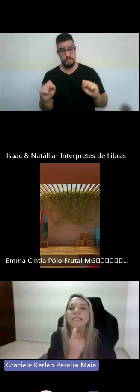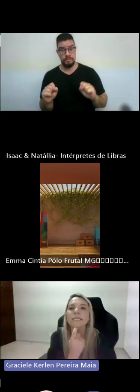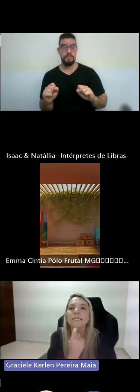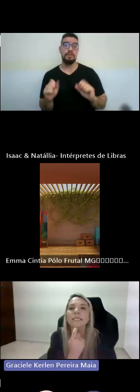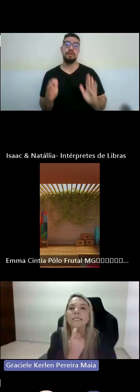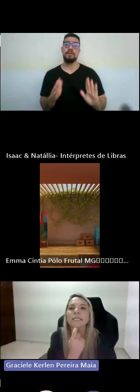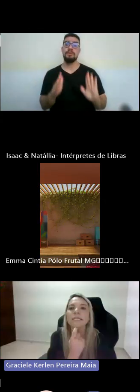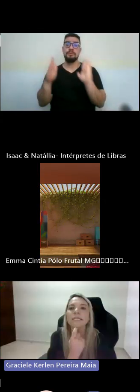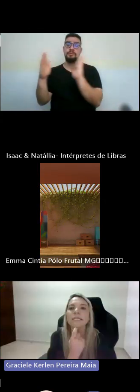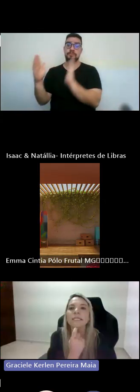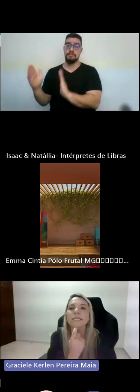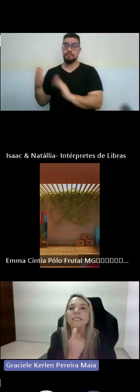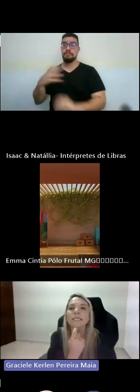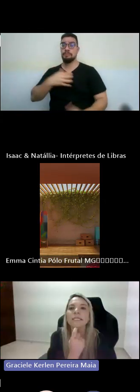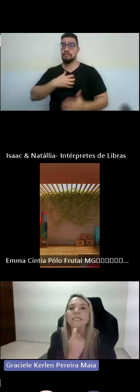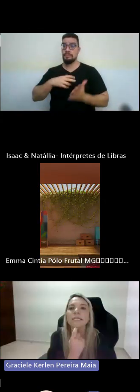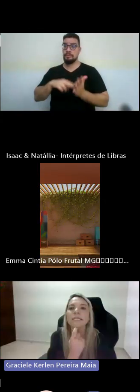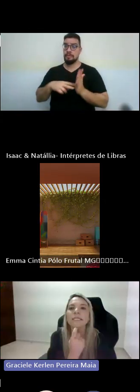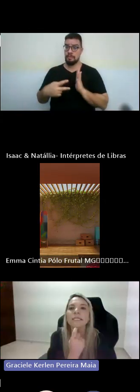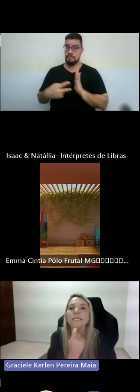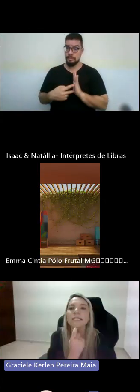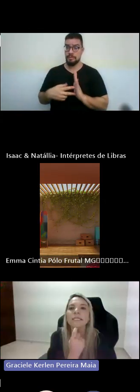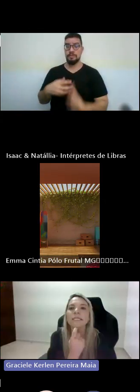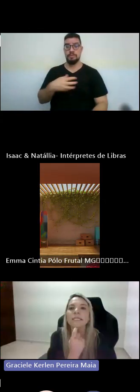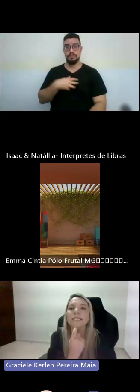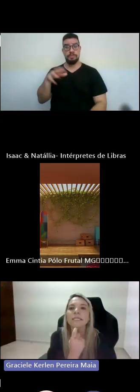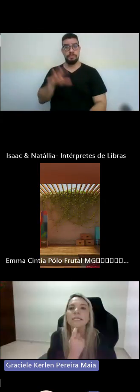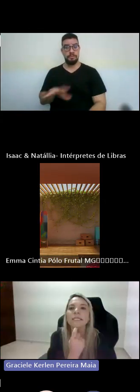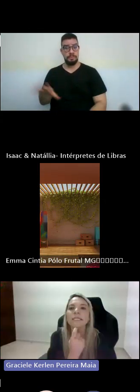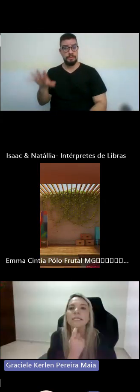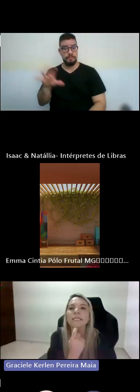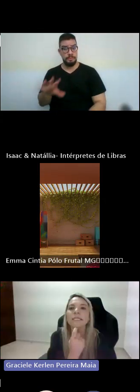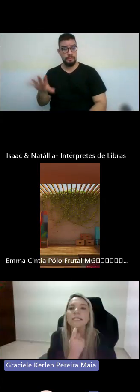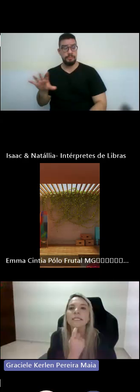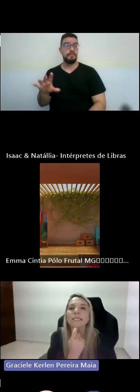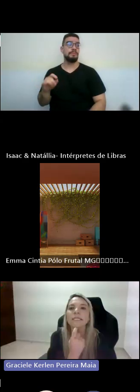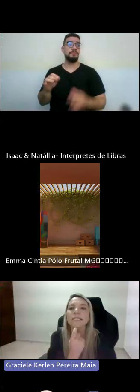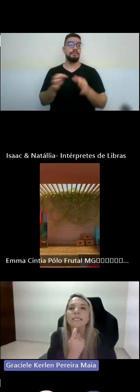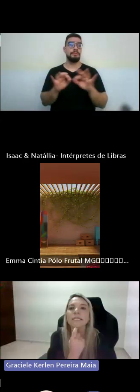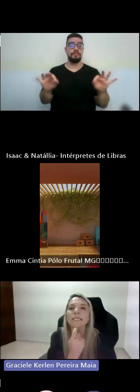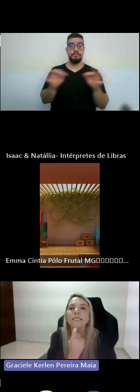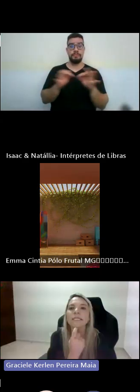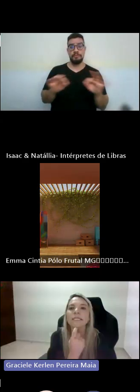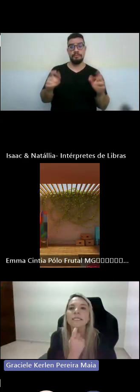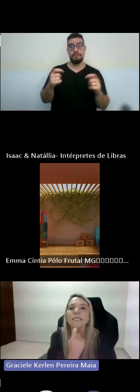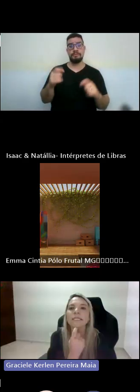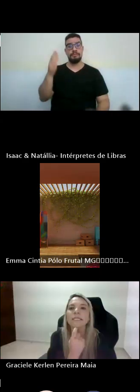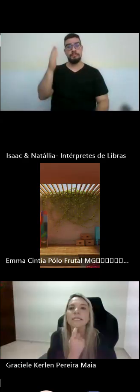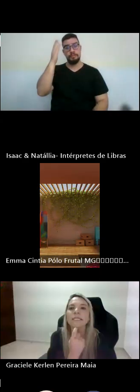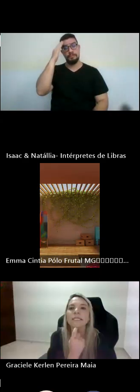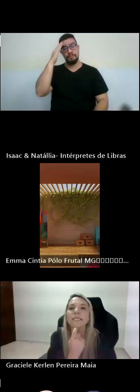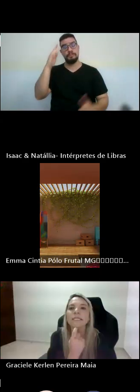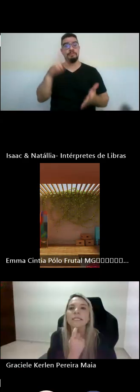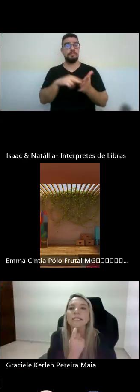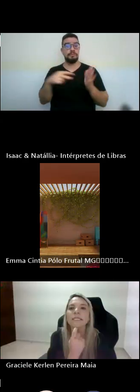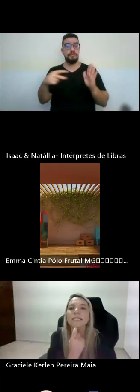para semântica e pragmática. Dentro de uma frase, a gente precisa entender o significado.